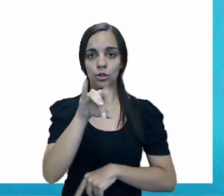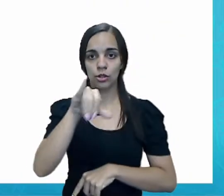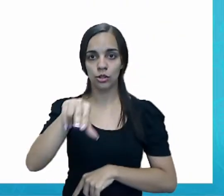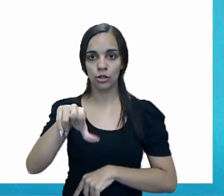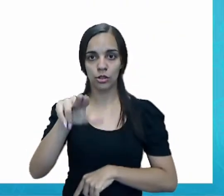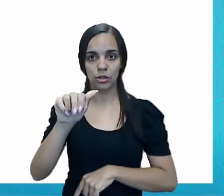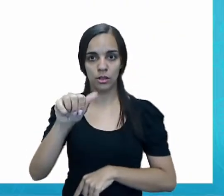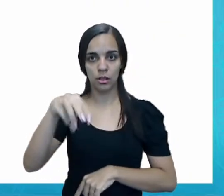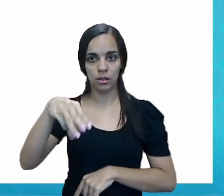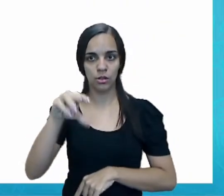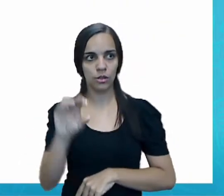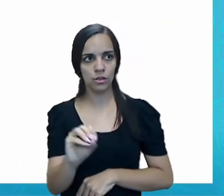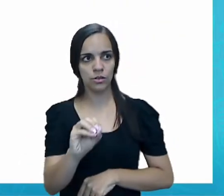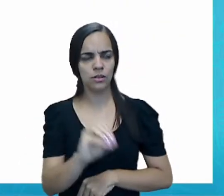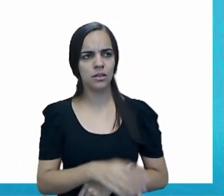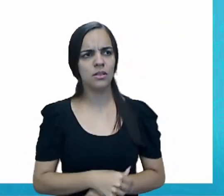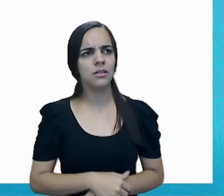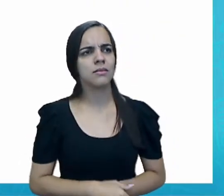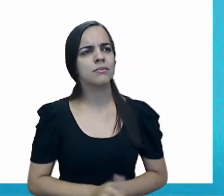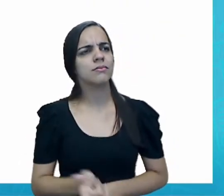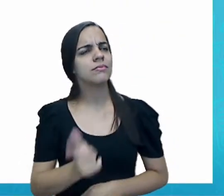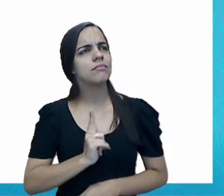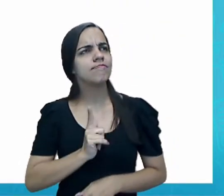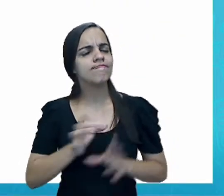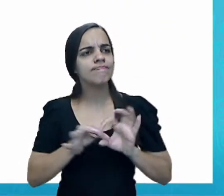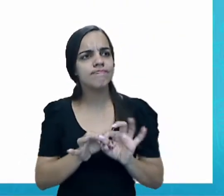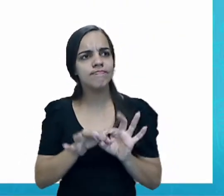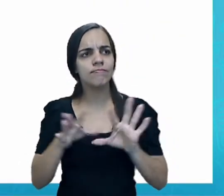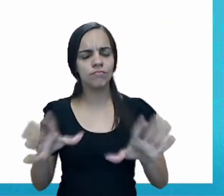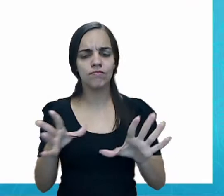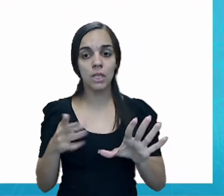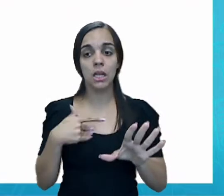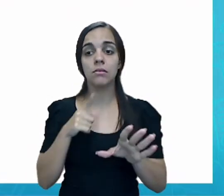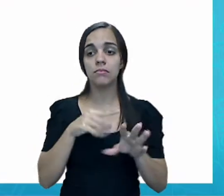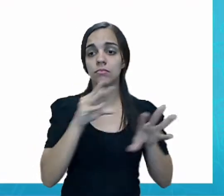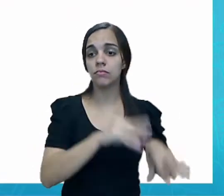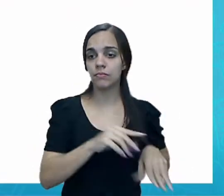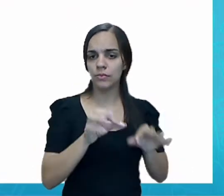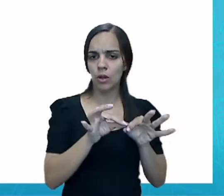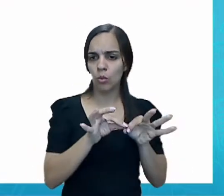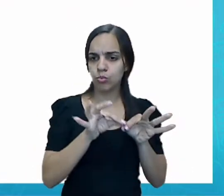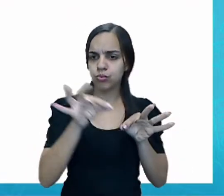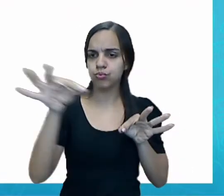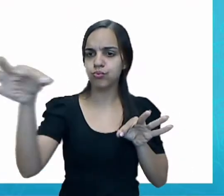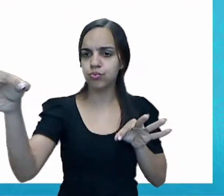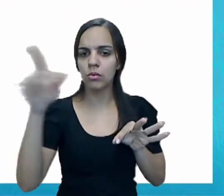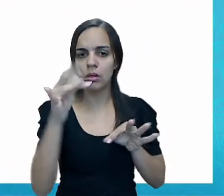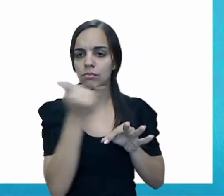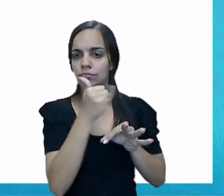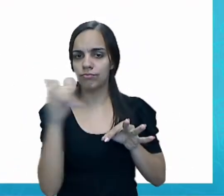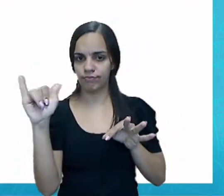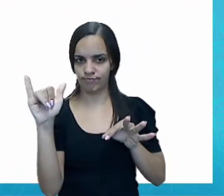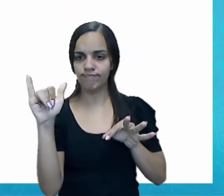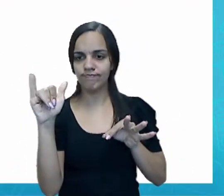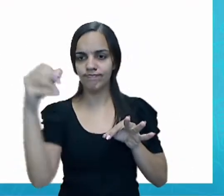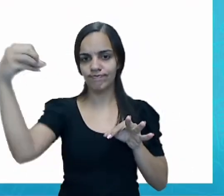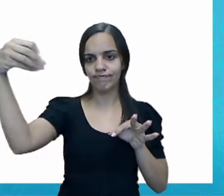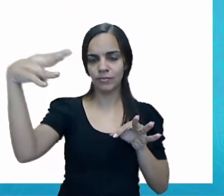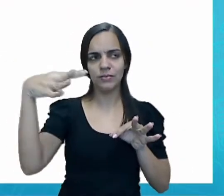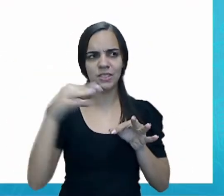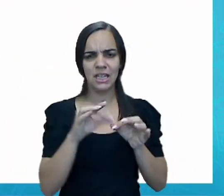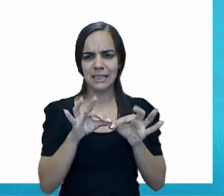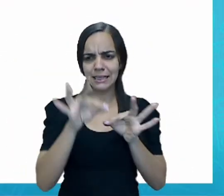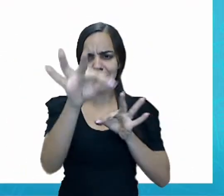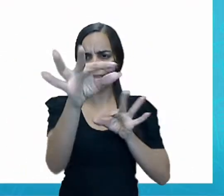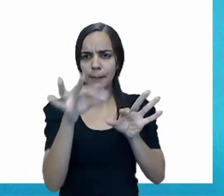um gerador de eletricidade que permite a transmissão da corrente elétrica a longas distâncias. A